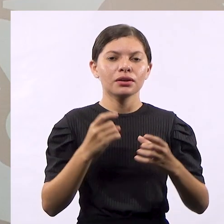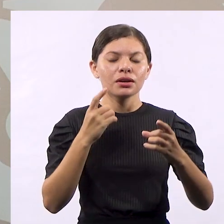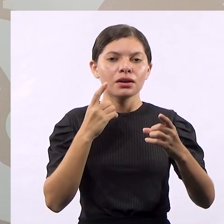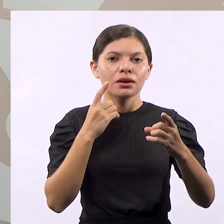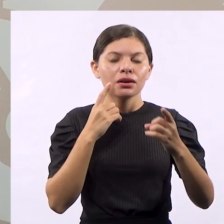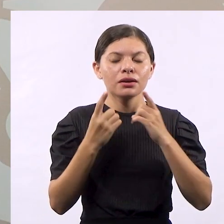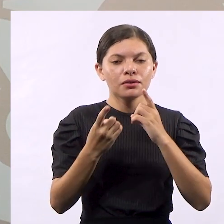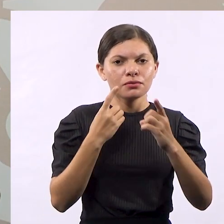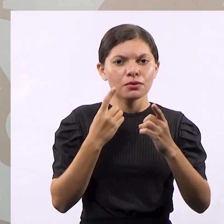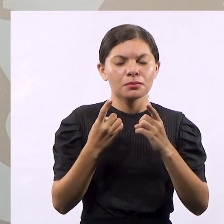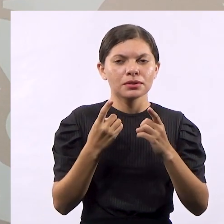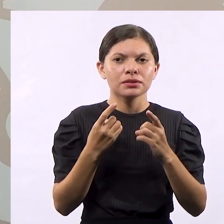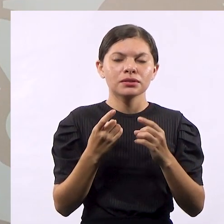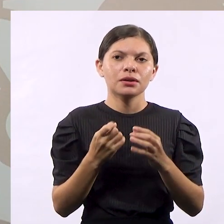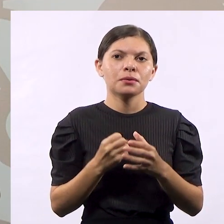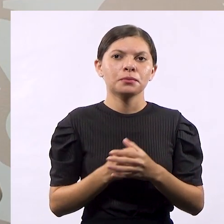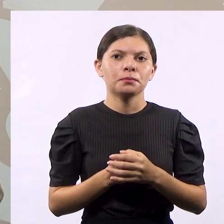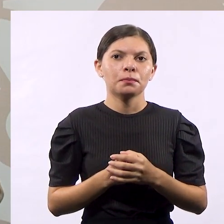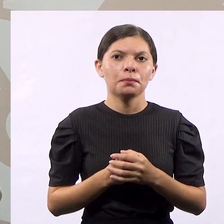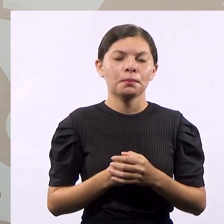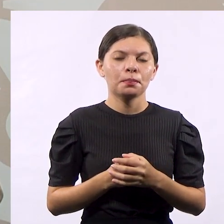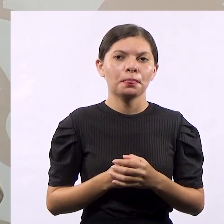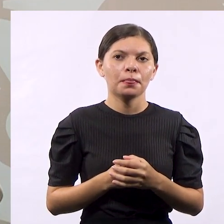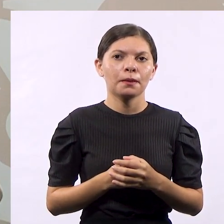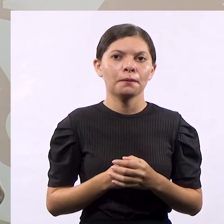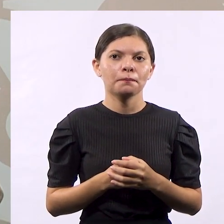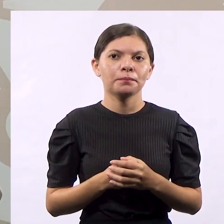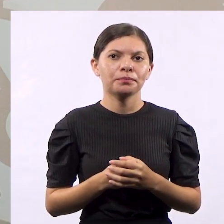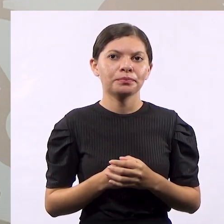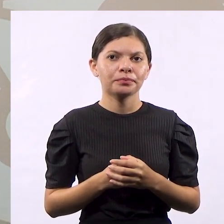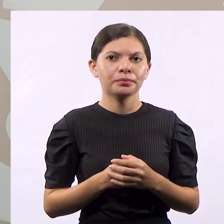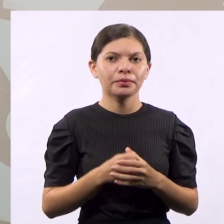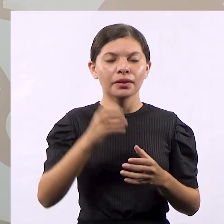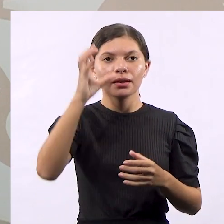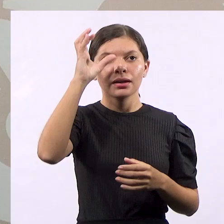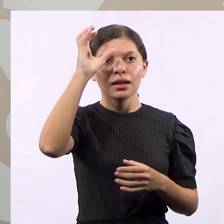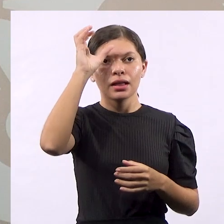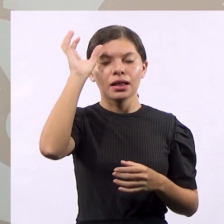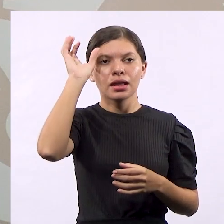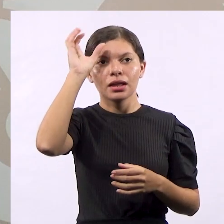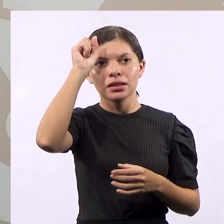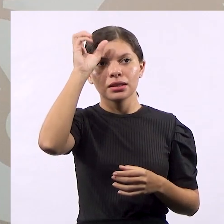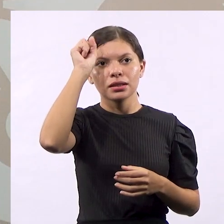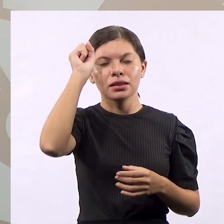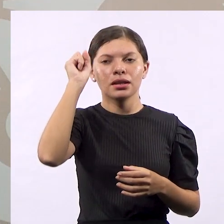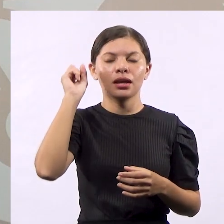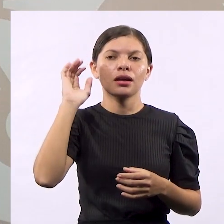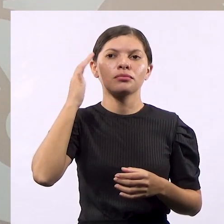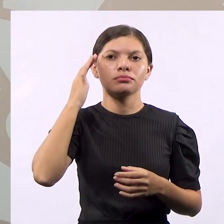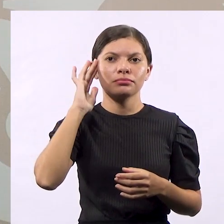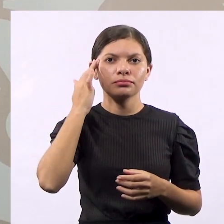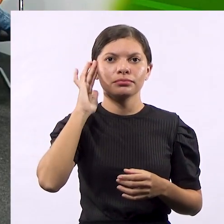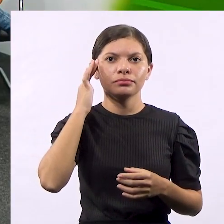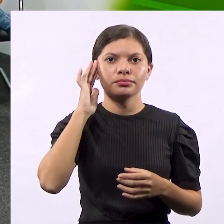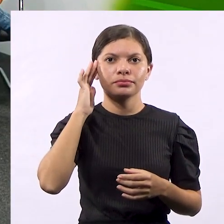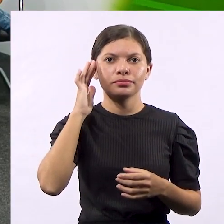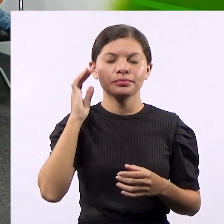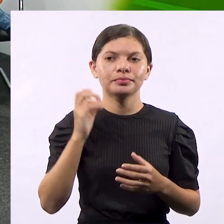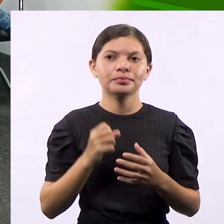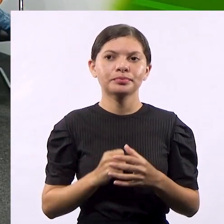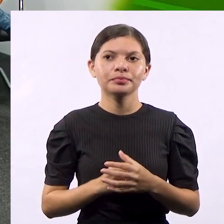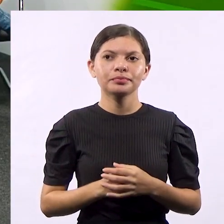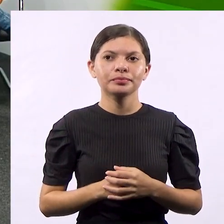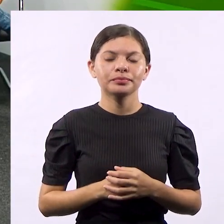com a informação para você poder absorver o máximo possível desse diálogo com o gestor.